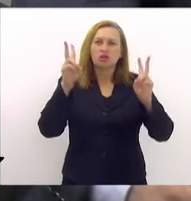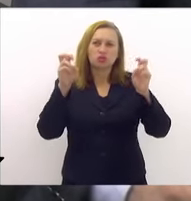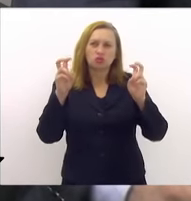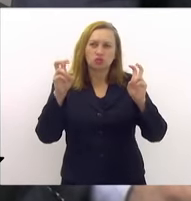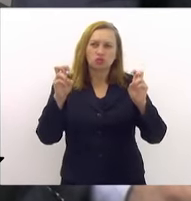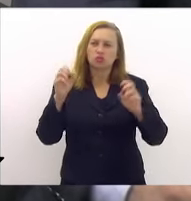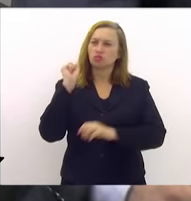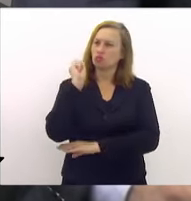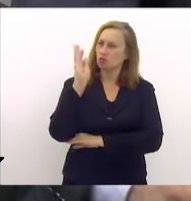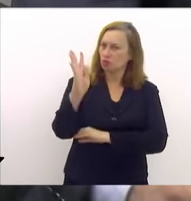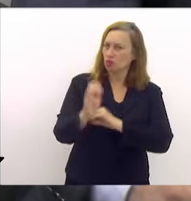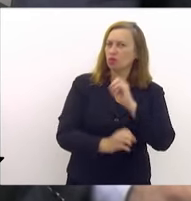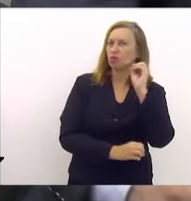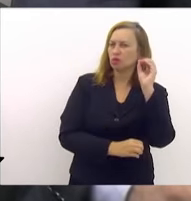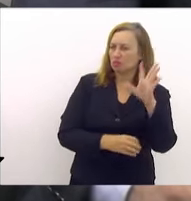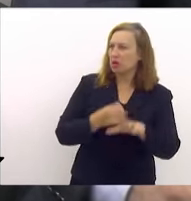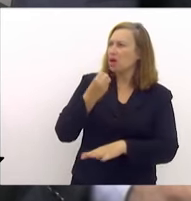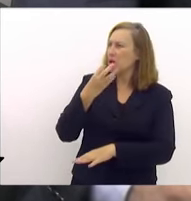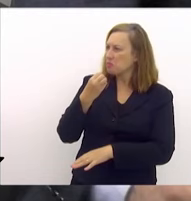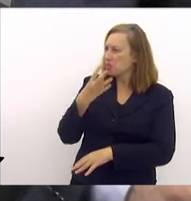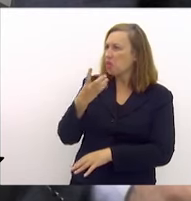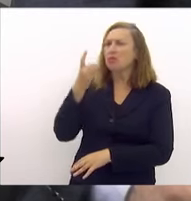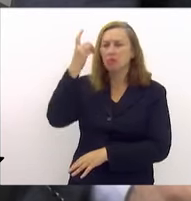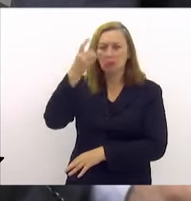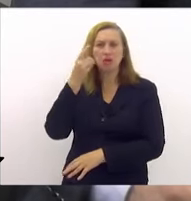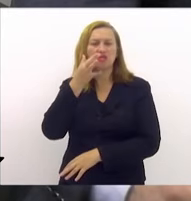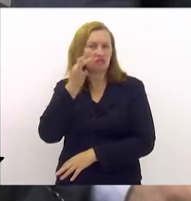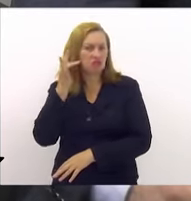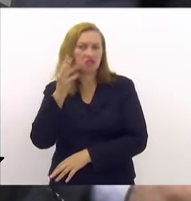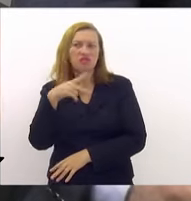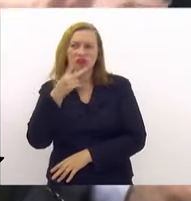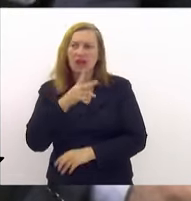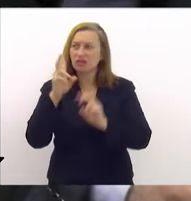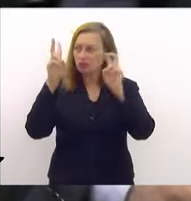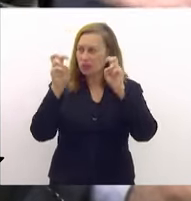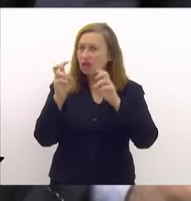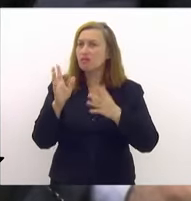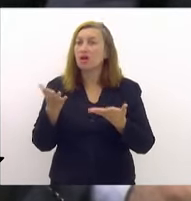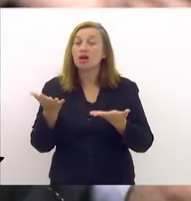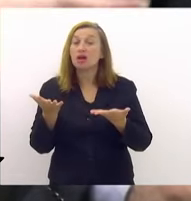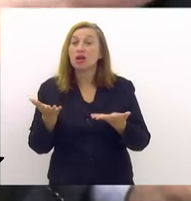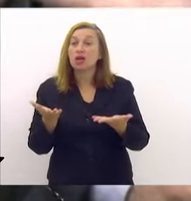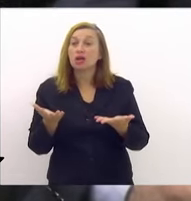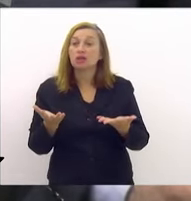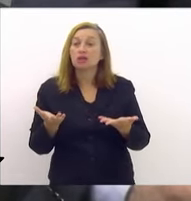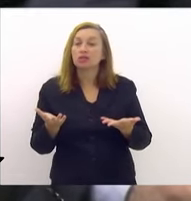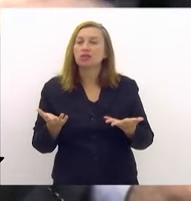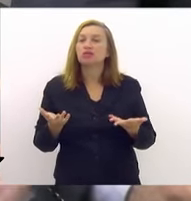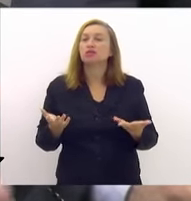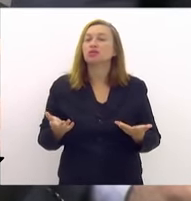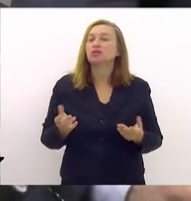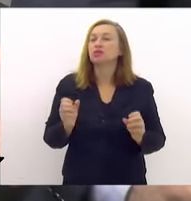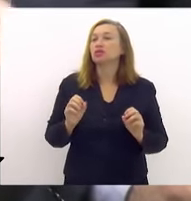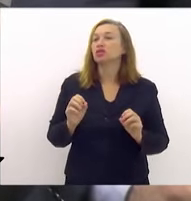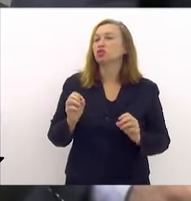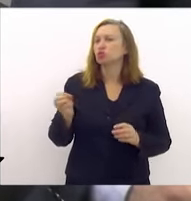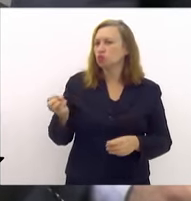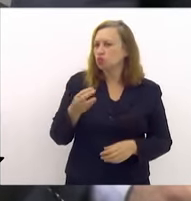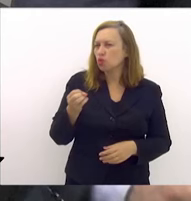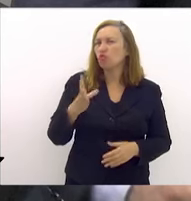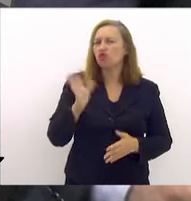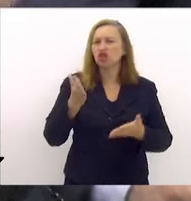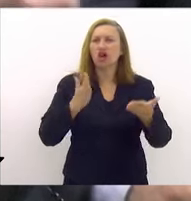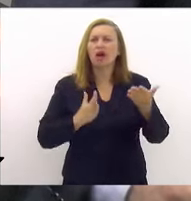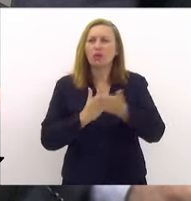é bem-vinda, a sugestão do deputado Serafini, porque, inclusive, né, concedemos recentemente, aprovamos